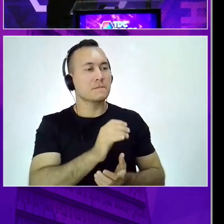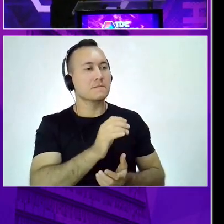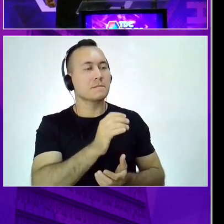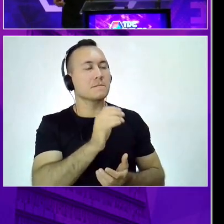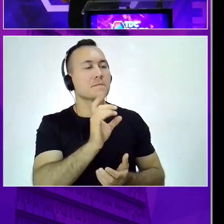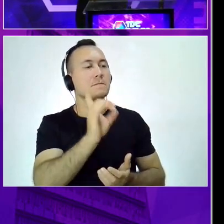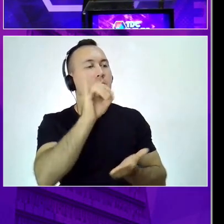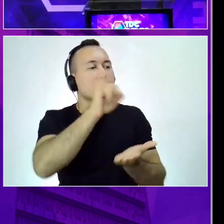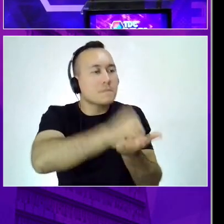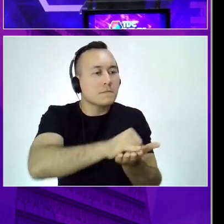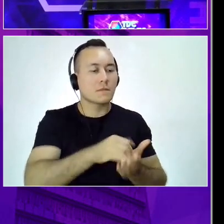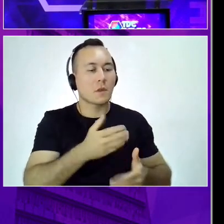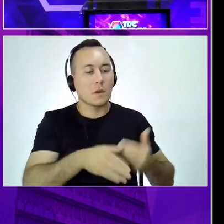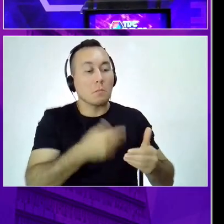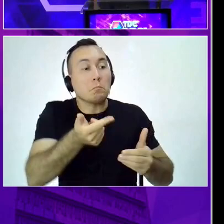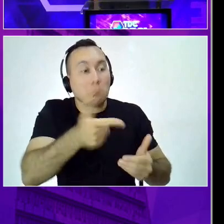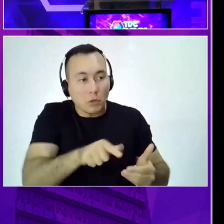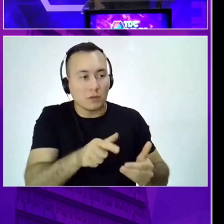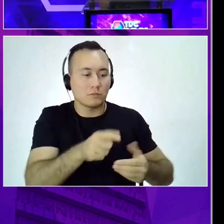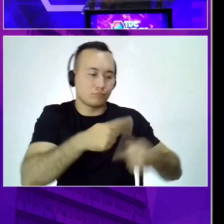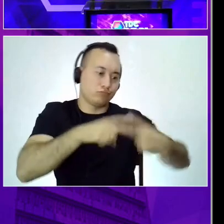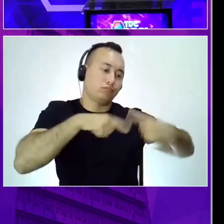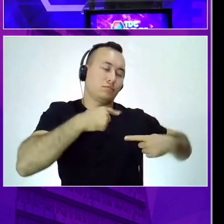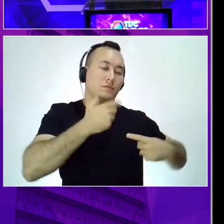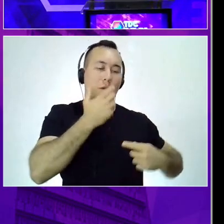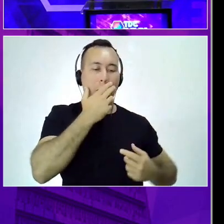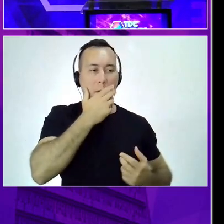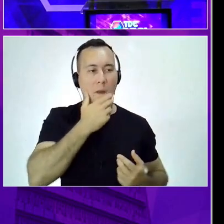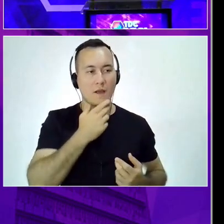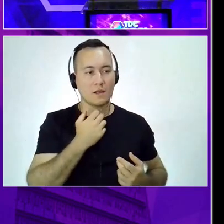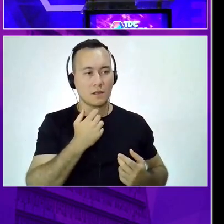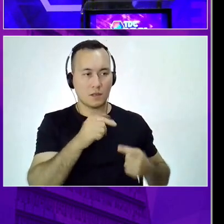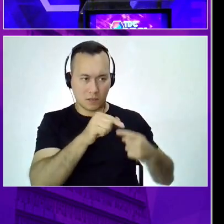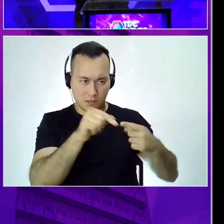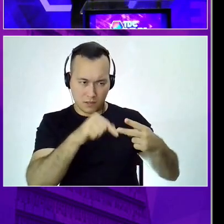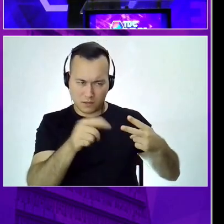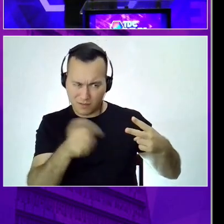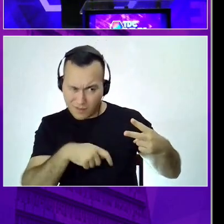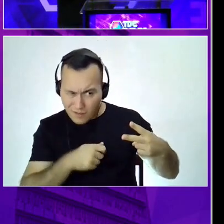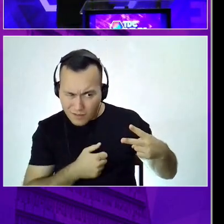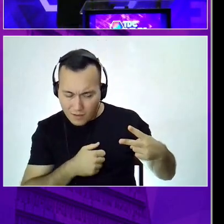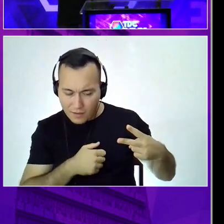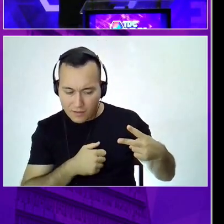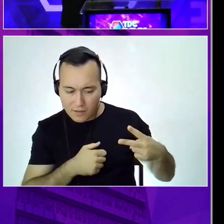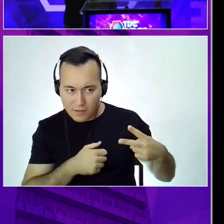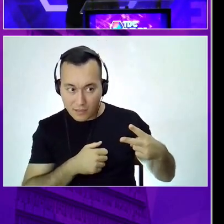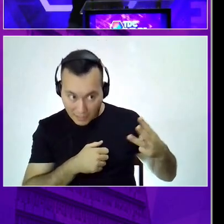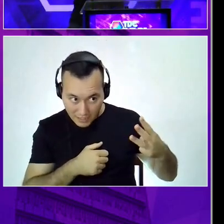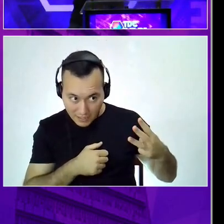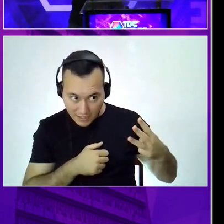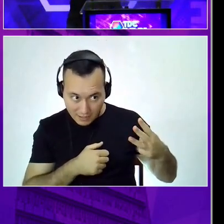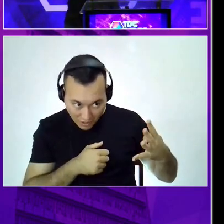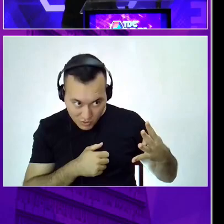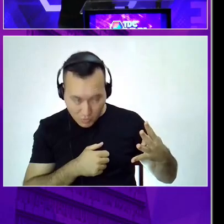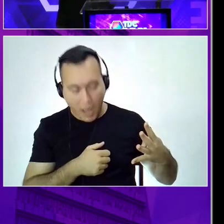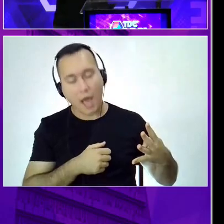problema. Então, aí ele é realmente, bota aí 3 semanas, 4, porque às vezes o rollout, tipo, para uma